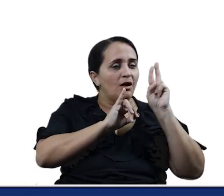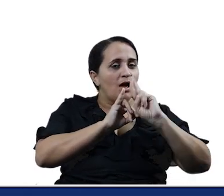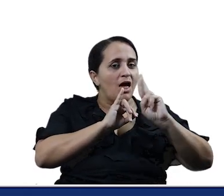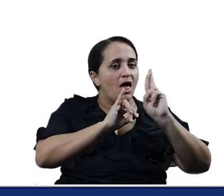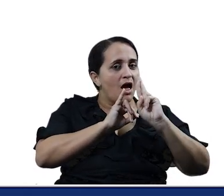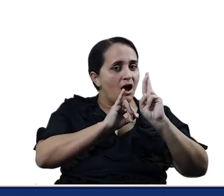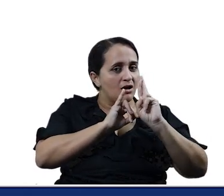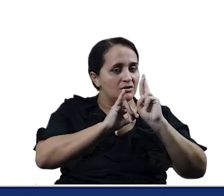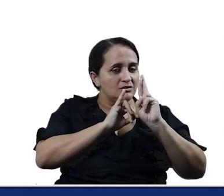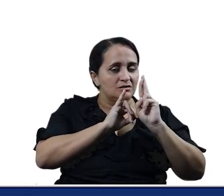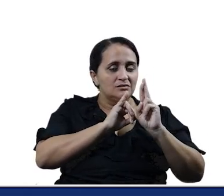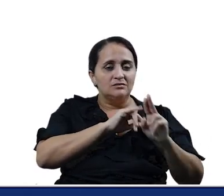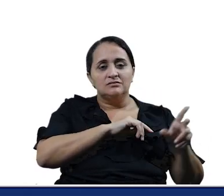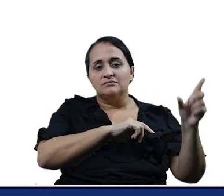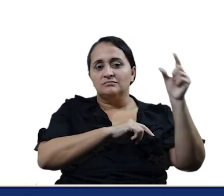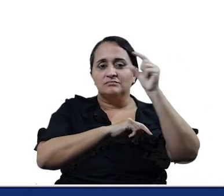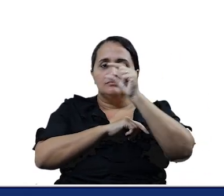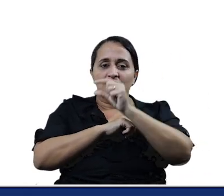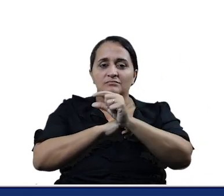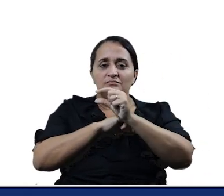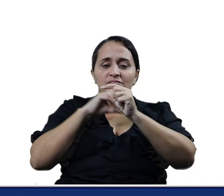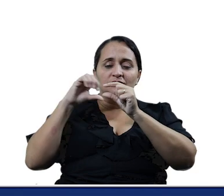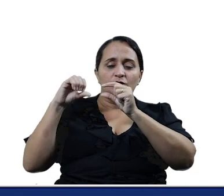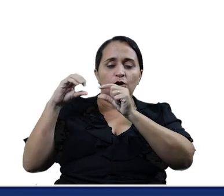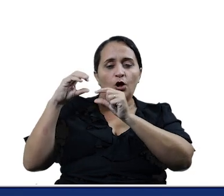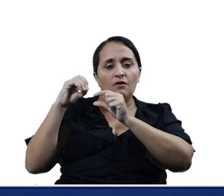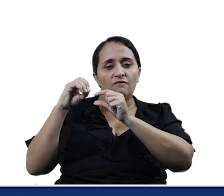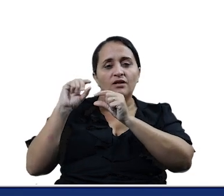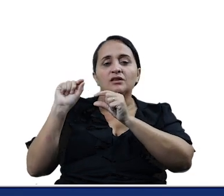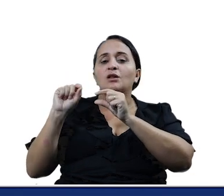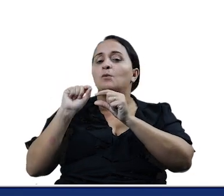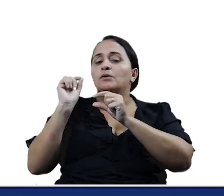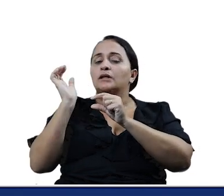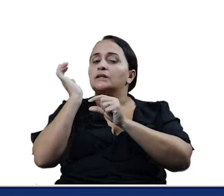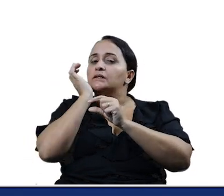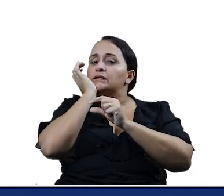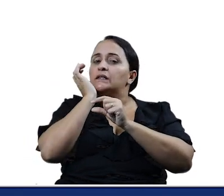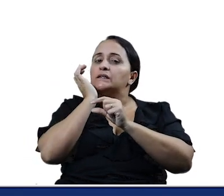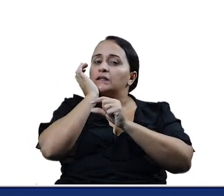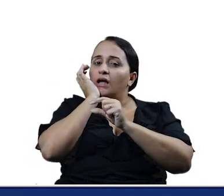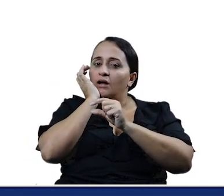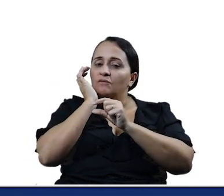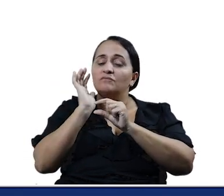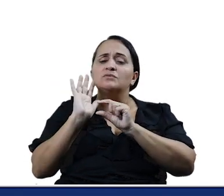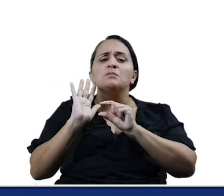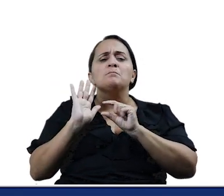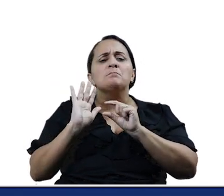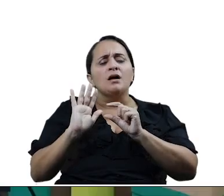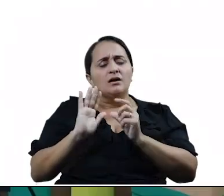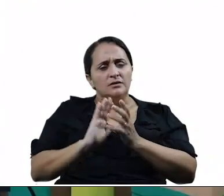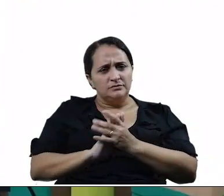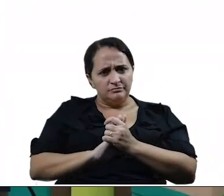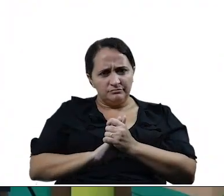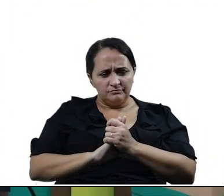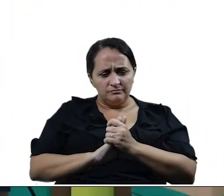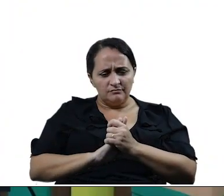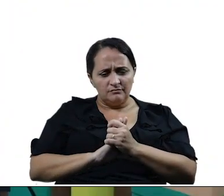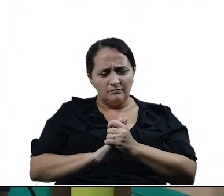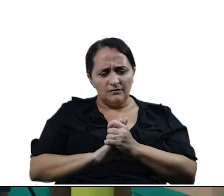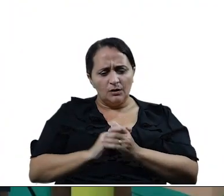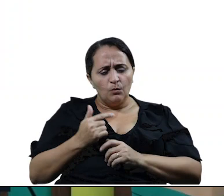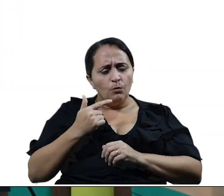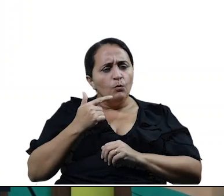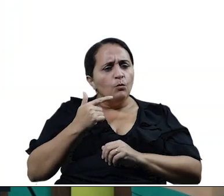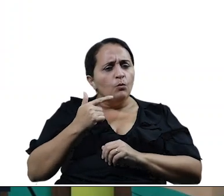decimal são os centavos. Então, para a gente chegar no próximo valor, né,